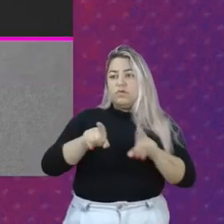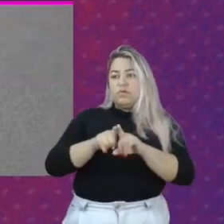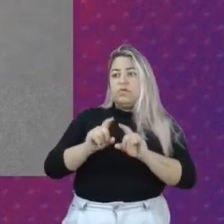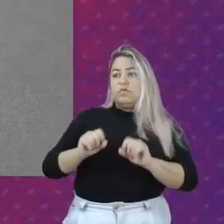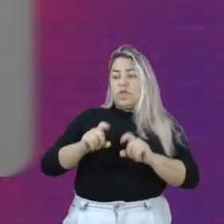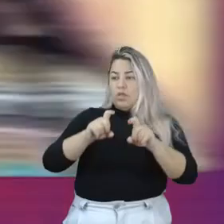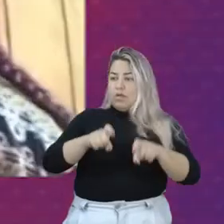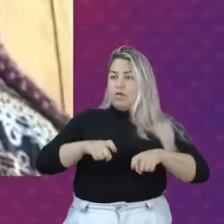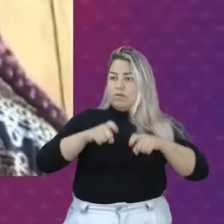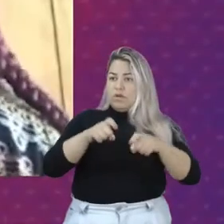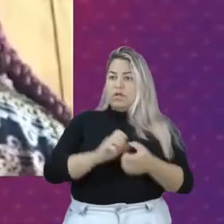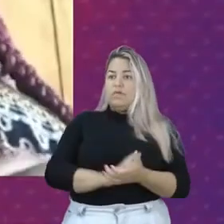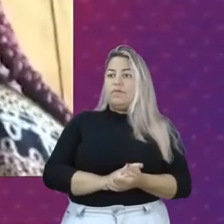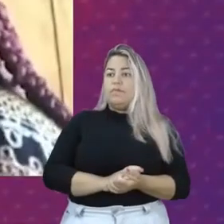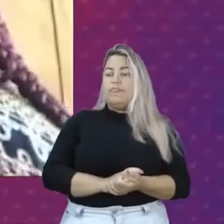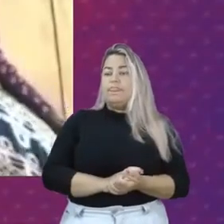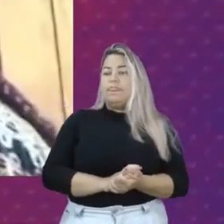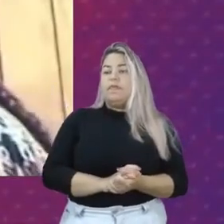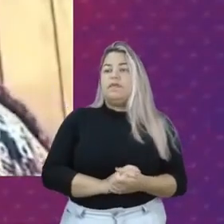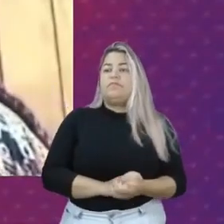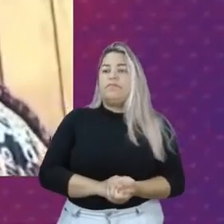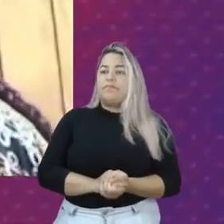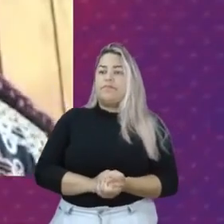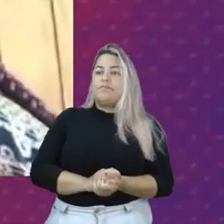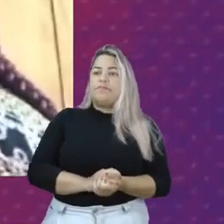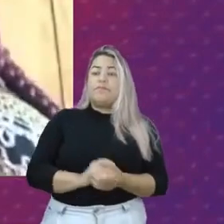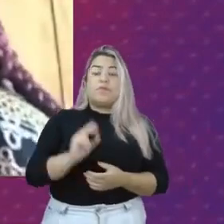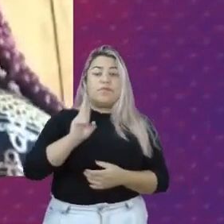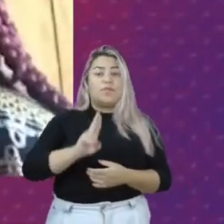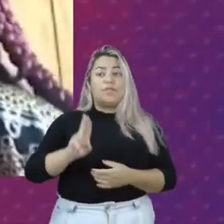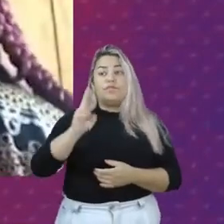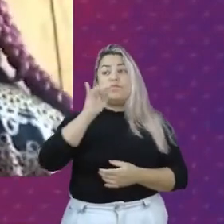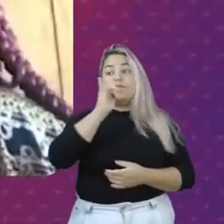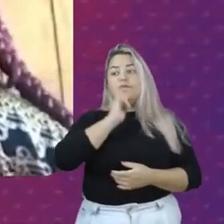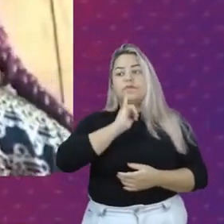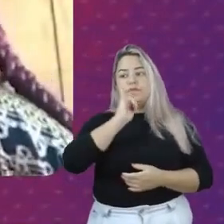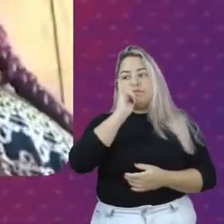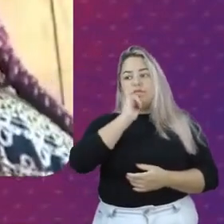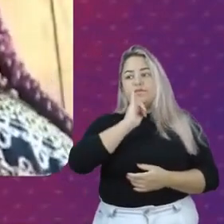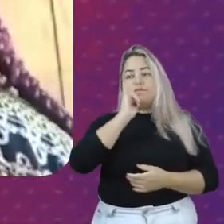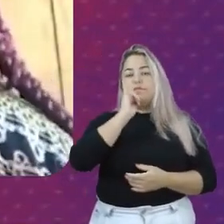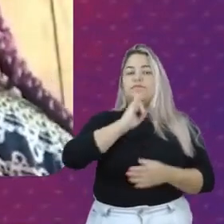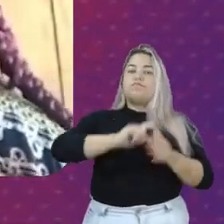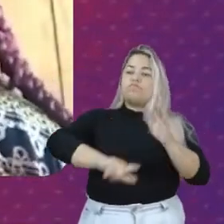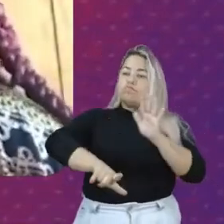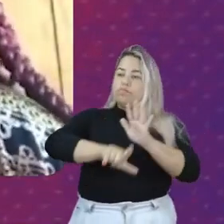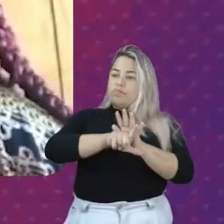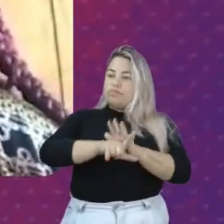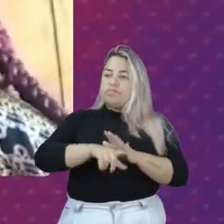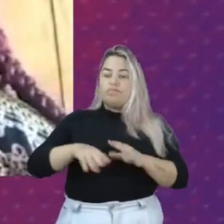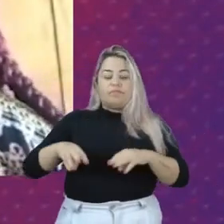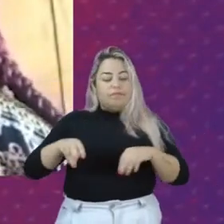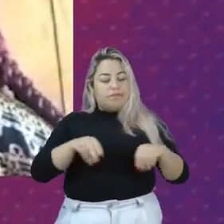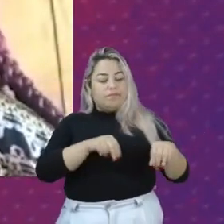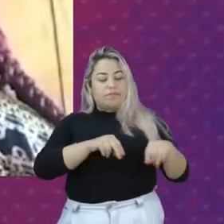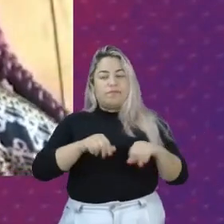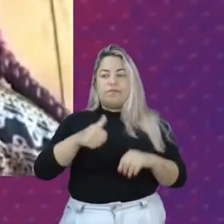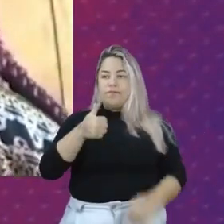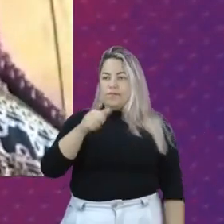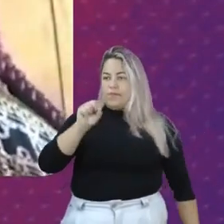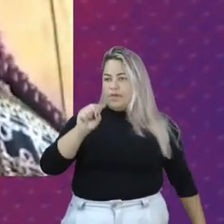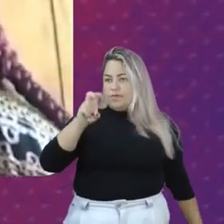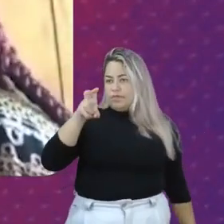majoritariamente rural. E eu uso esse exemplo, né, da Lei de Terras de